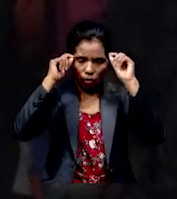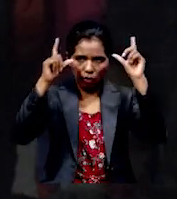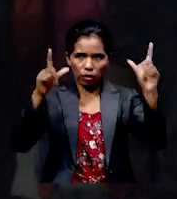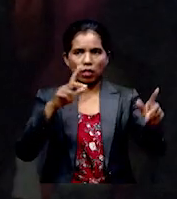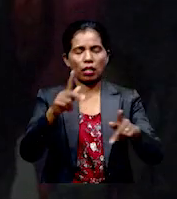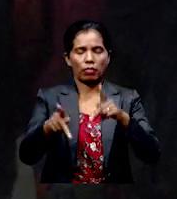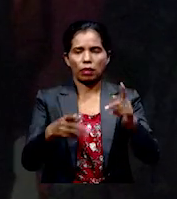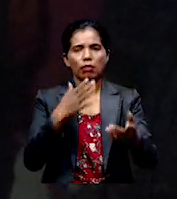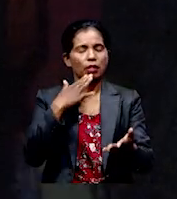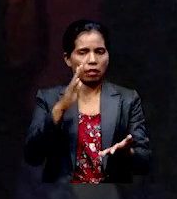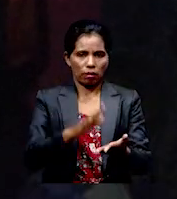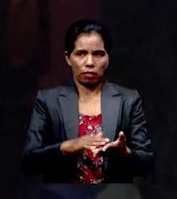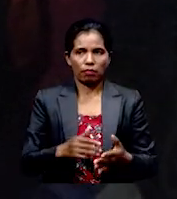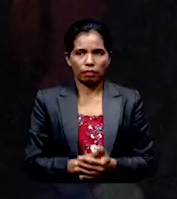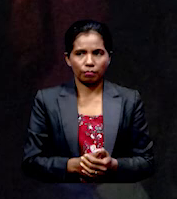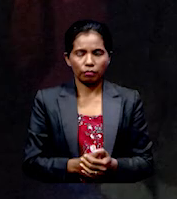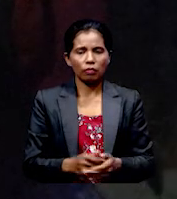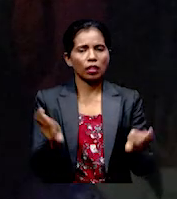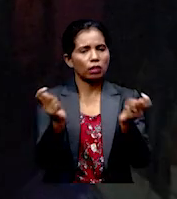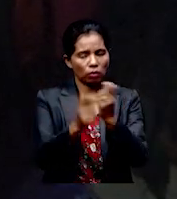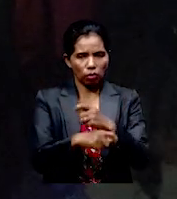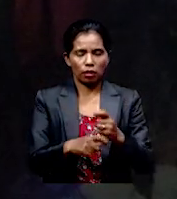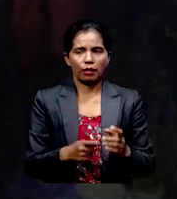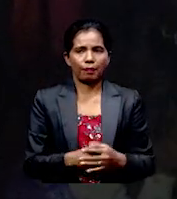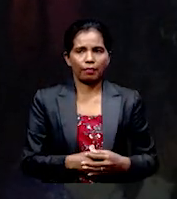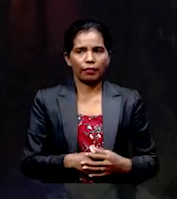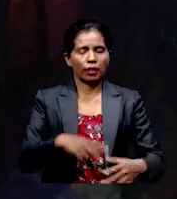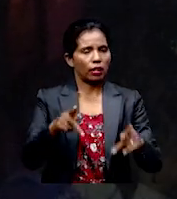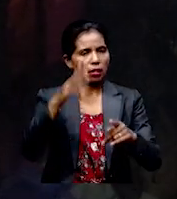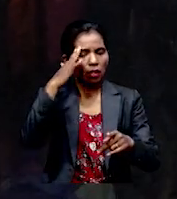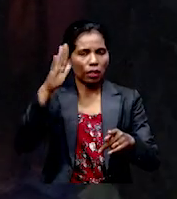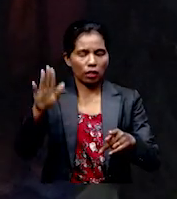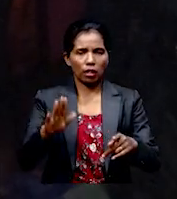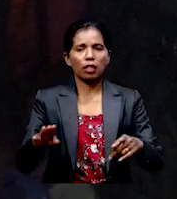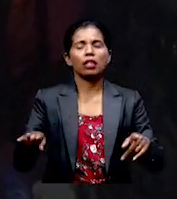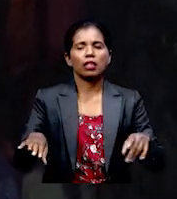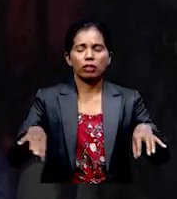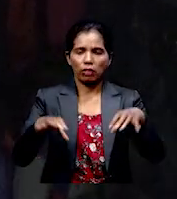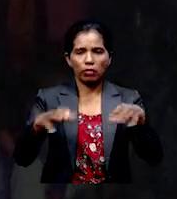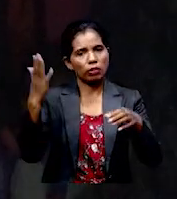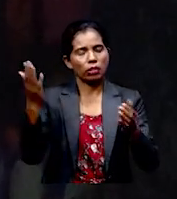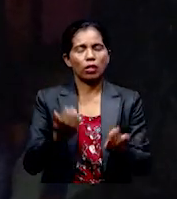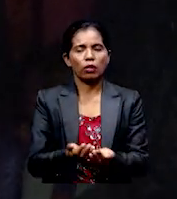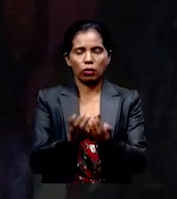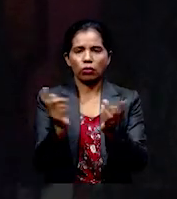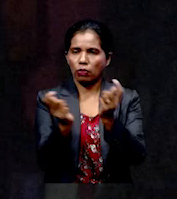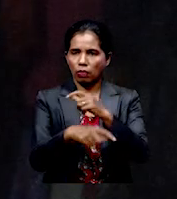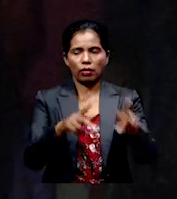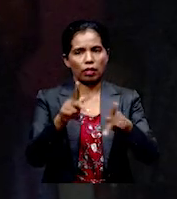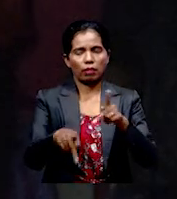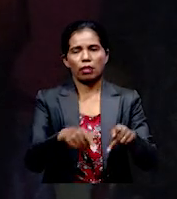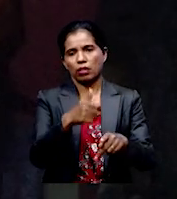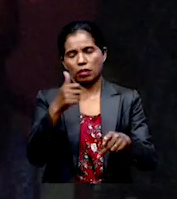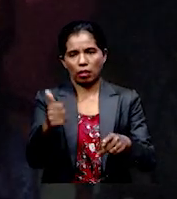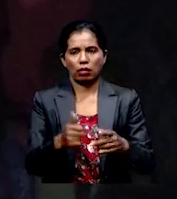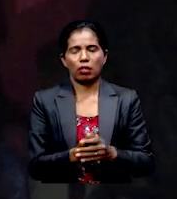mane mak la dia. Então troca de se a Leonila até na loja estão barone troca de emane até não falei emaceiro para halar o